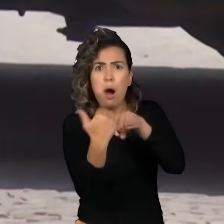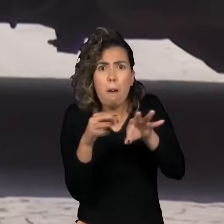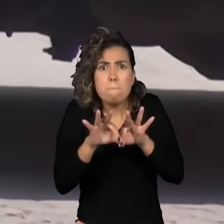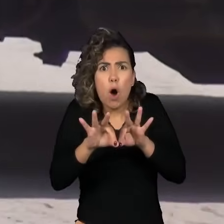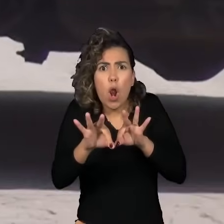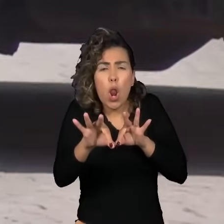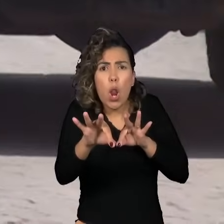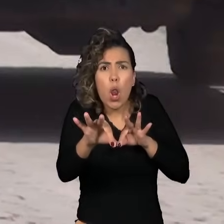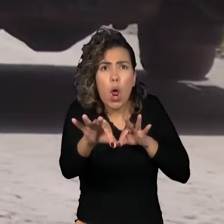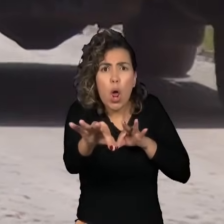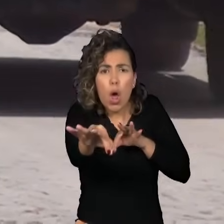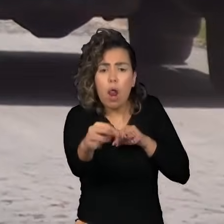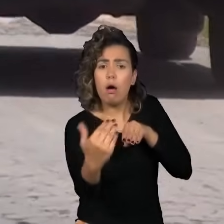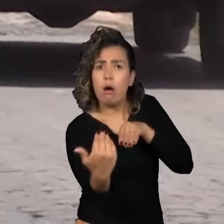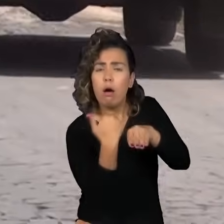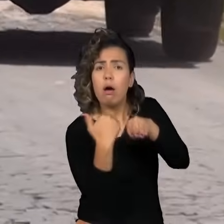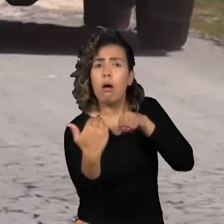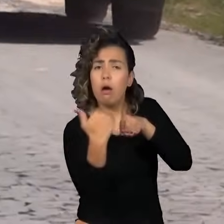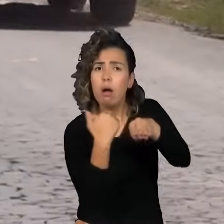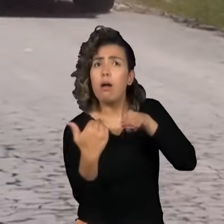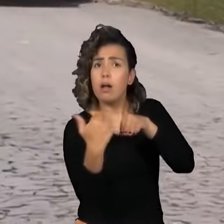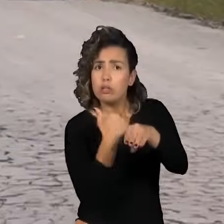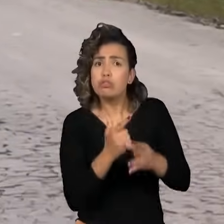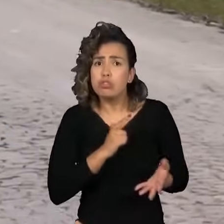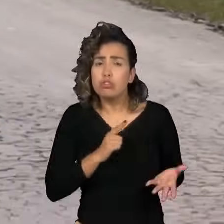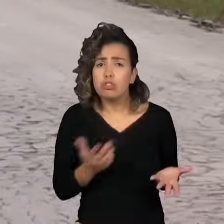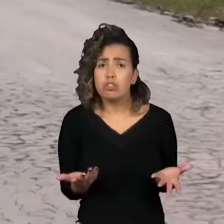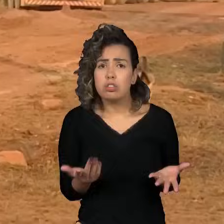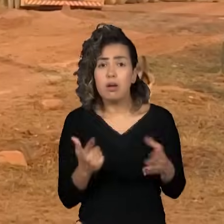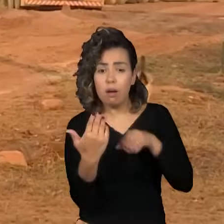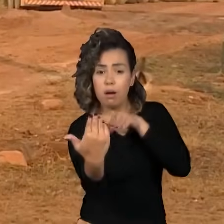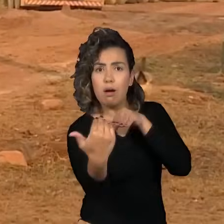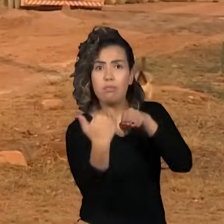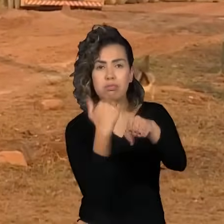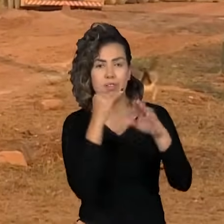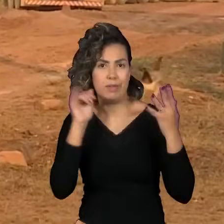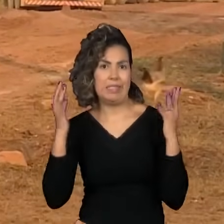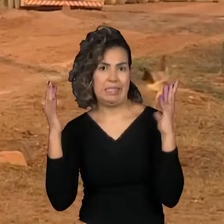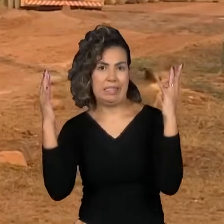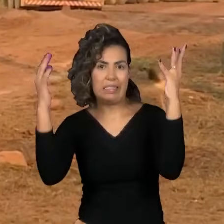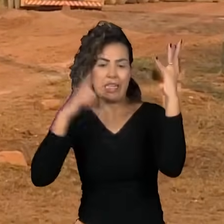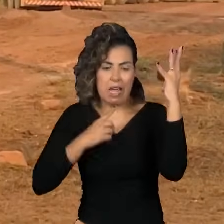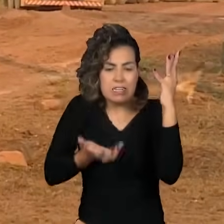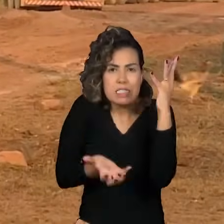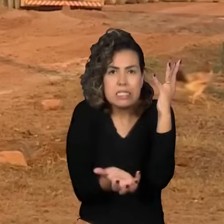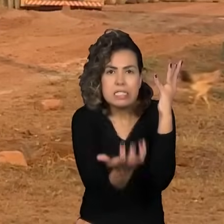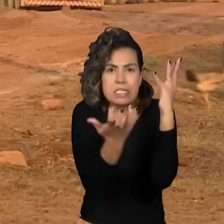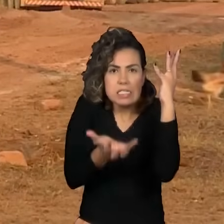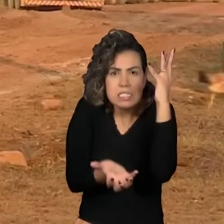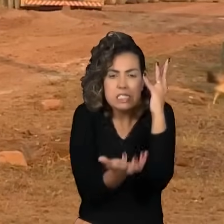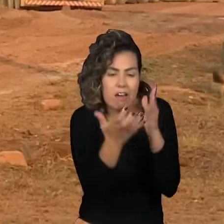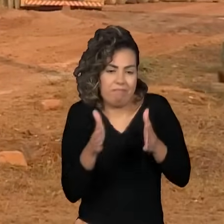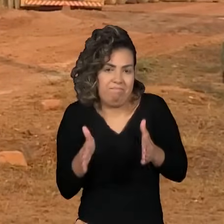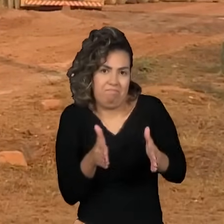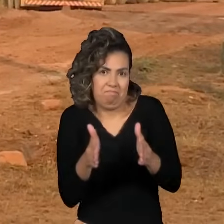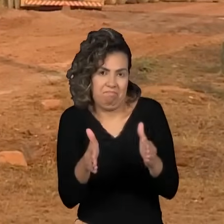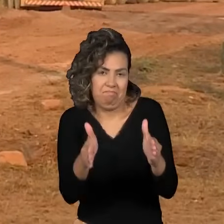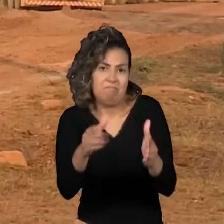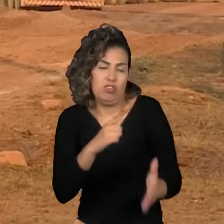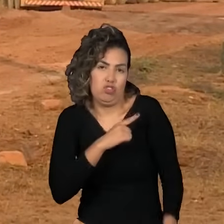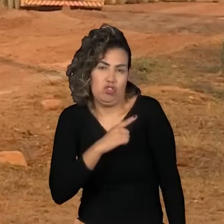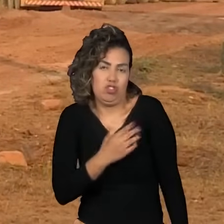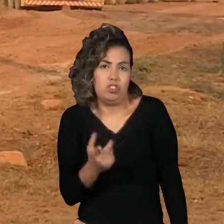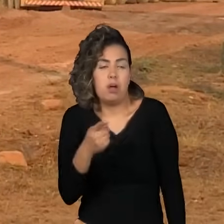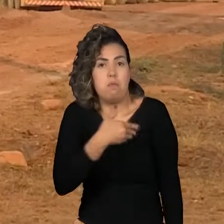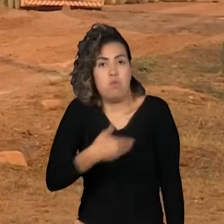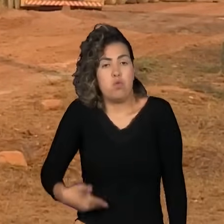floresta todo ano. Essas estradas abrem essas florestas, via de regra, terras públicas ou florestas públicas não destinadas,